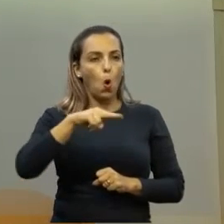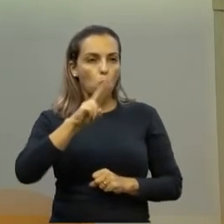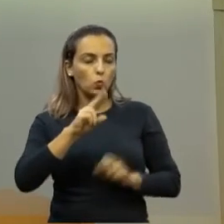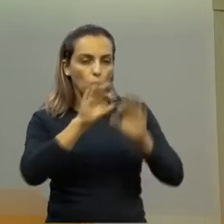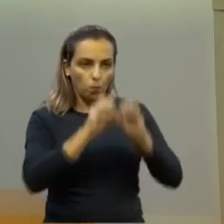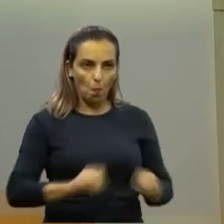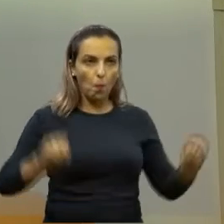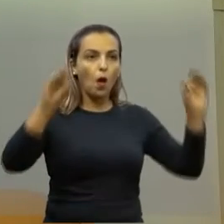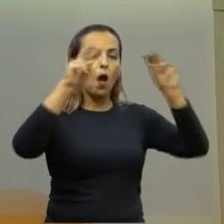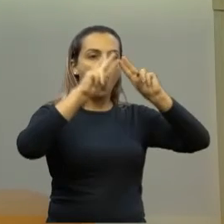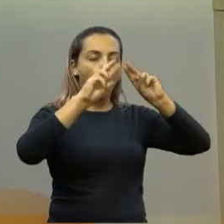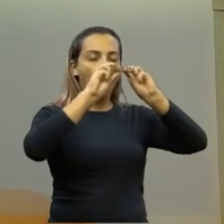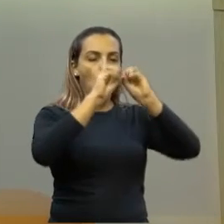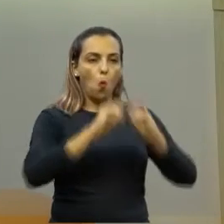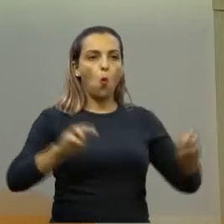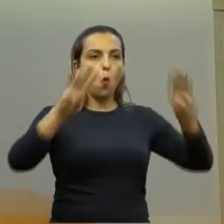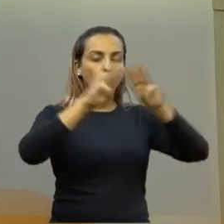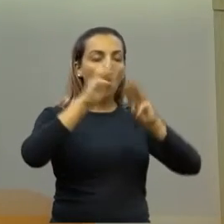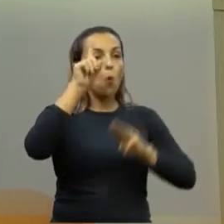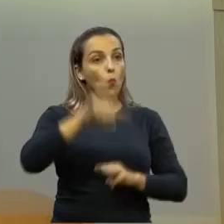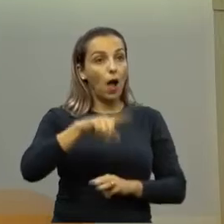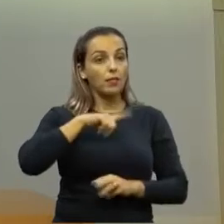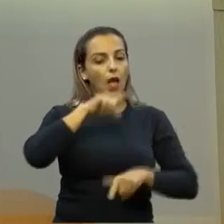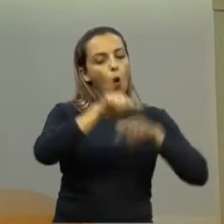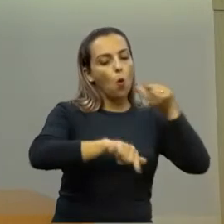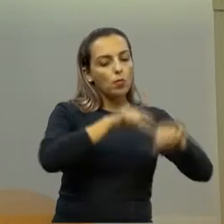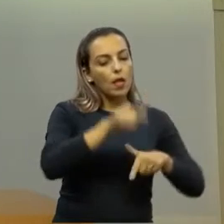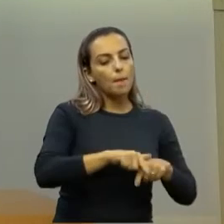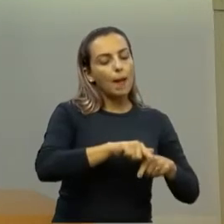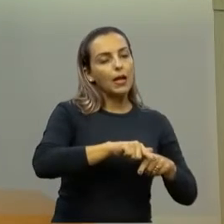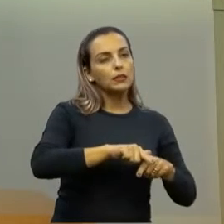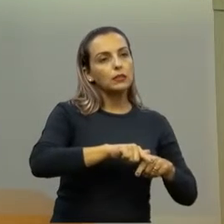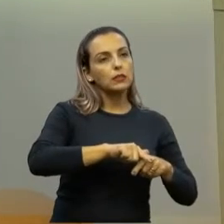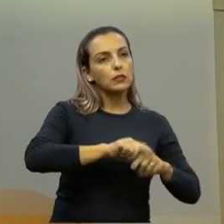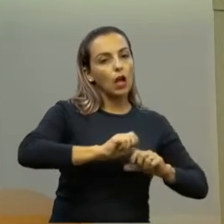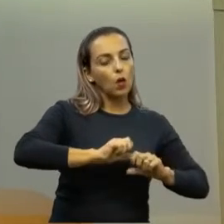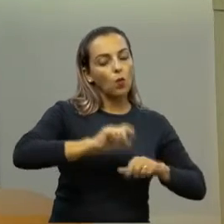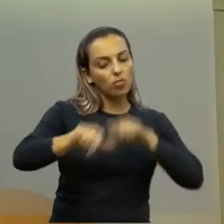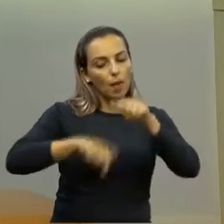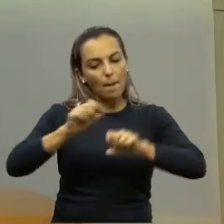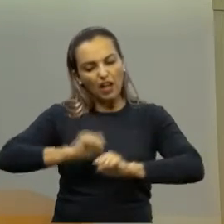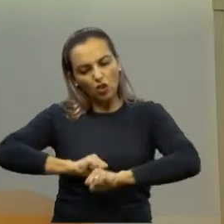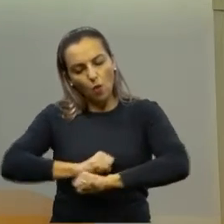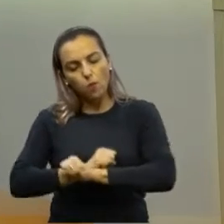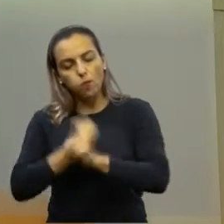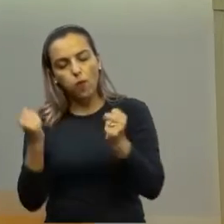que as condições de trabalho relatada por vários o médico pode equivaler a trabalhos forçados